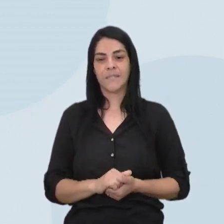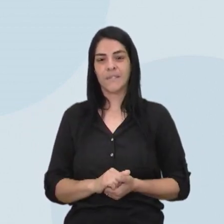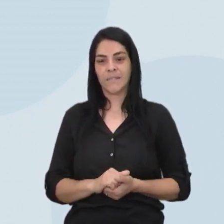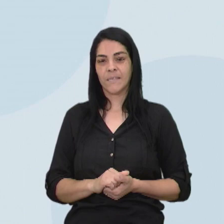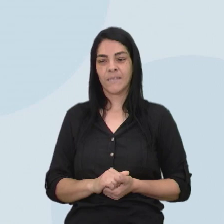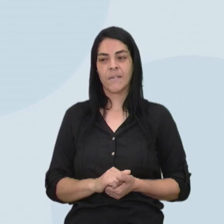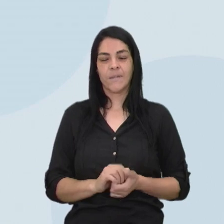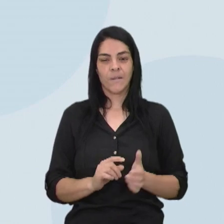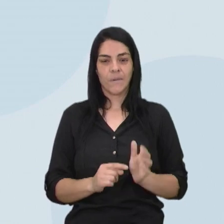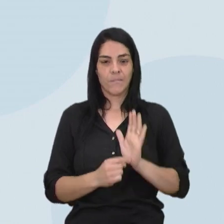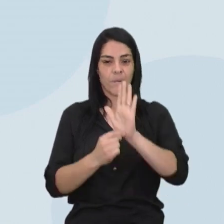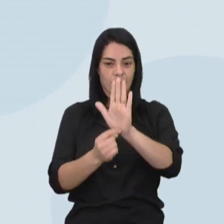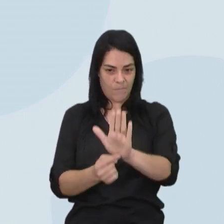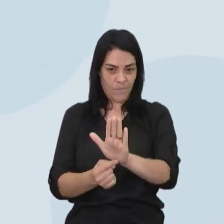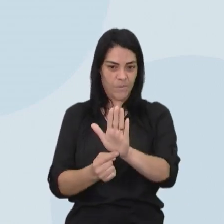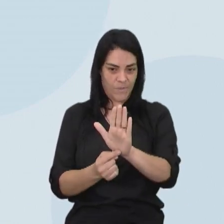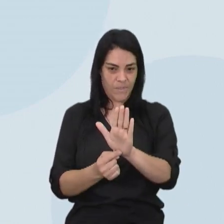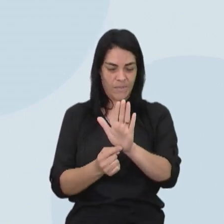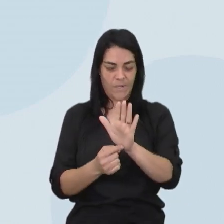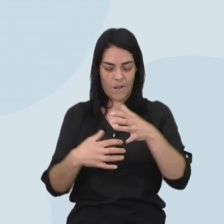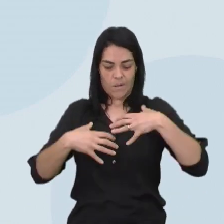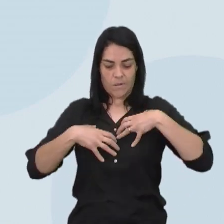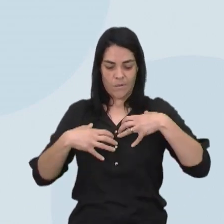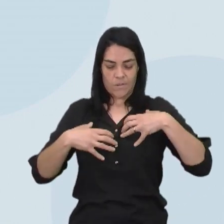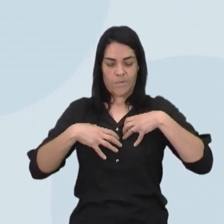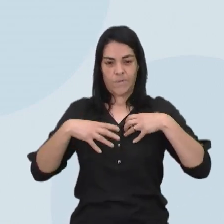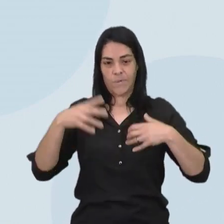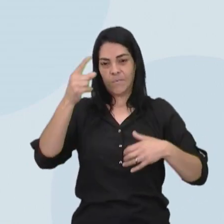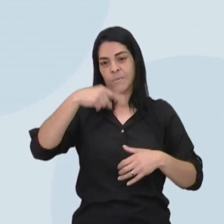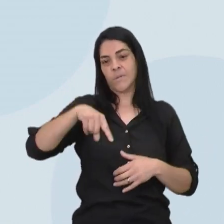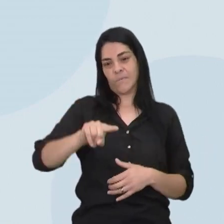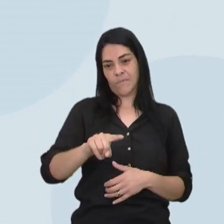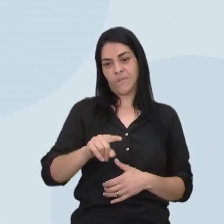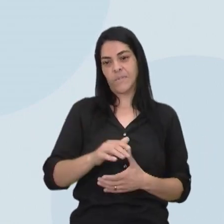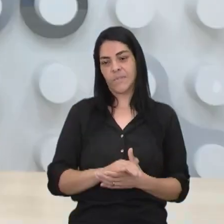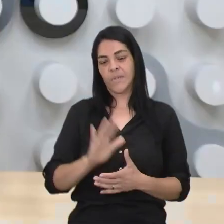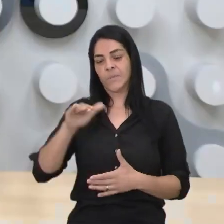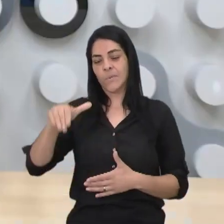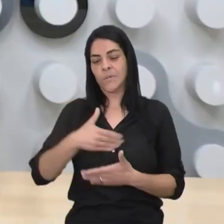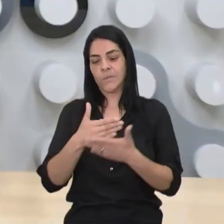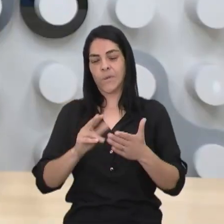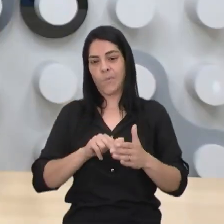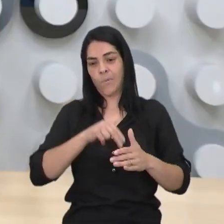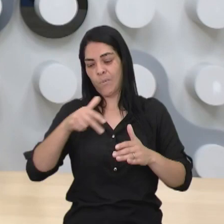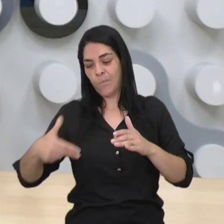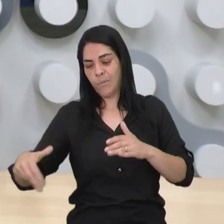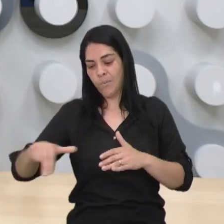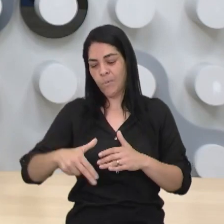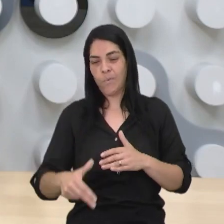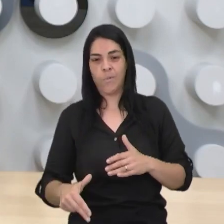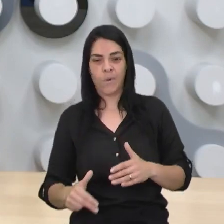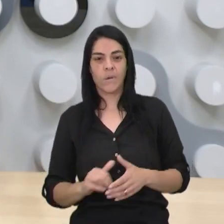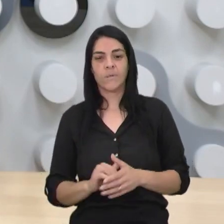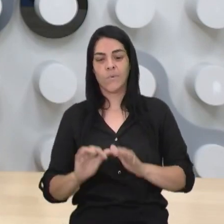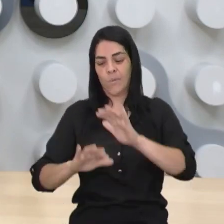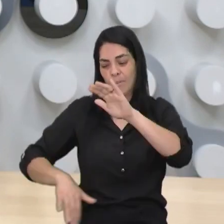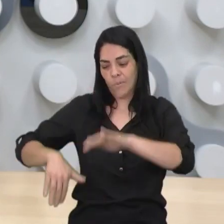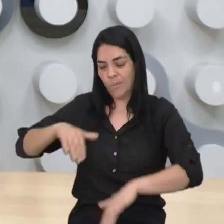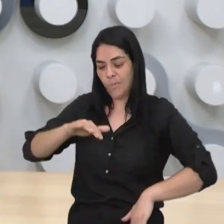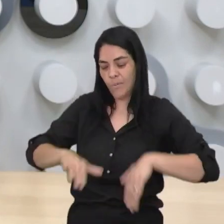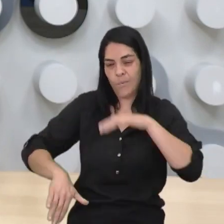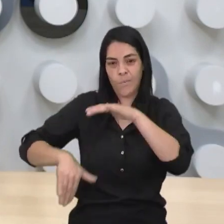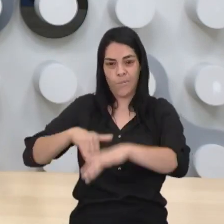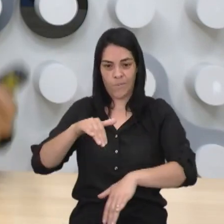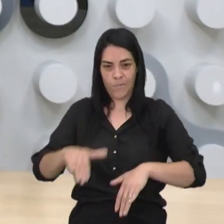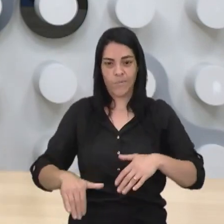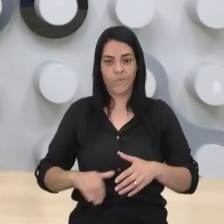mostrar o nosso pulmão sendo comprimido por conta do mergulho, mas na quantidade de gás, não é que o nosso pulmão real vai ficar desse